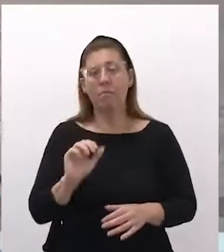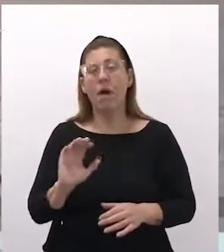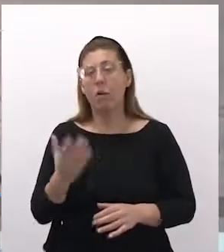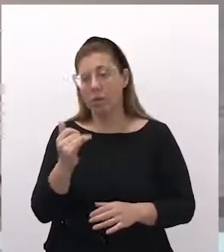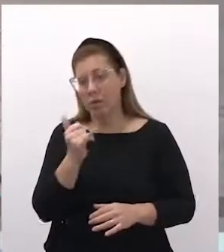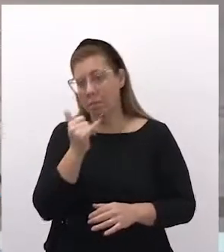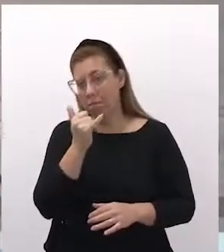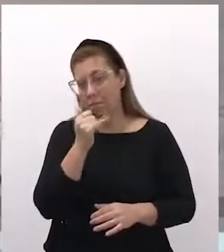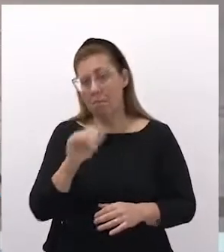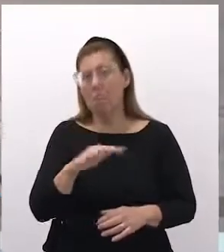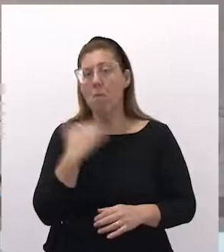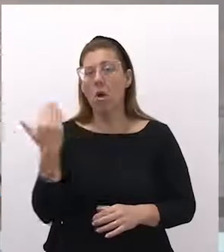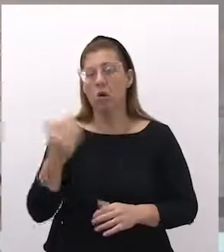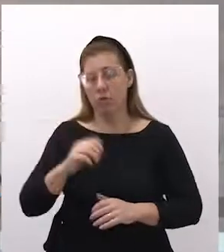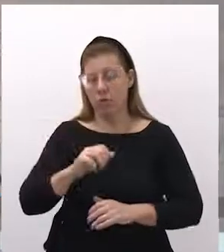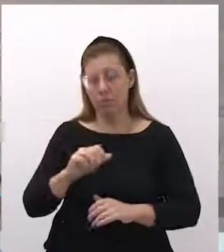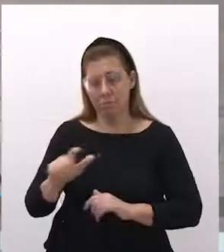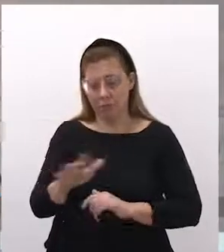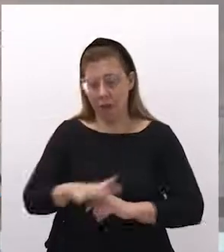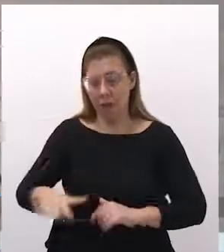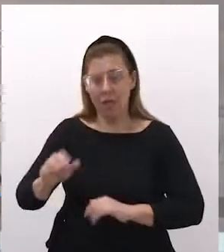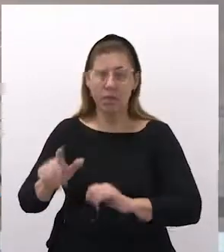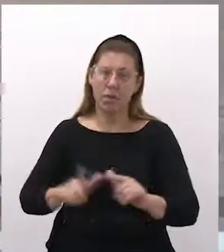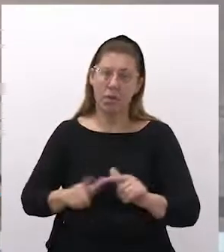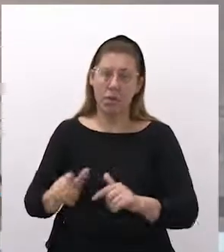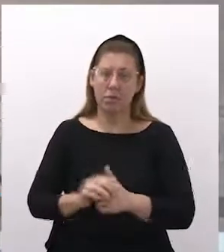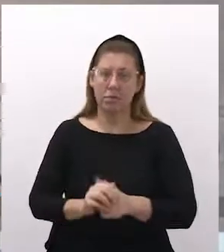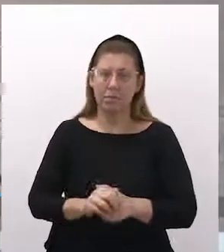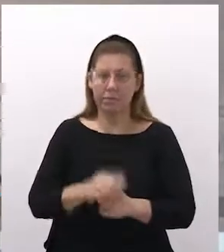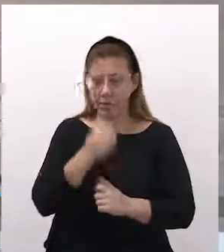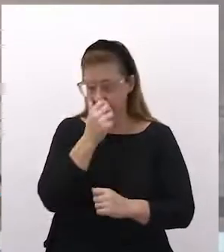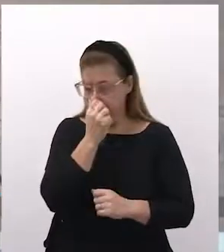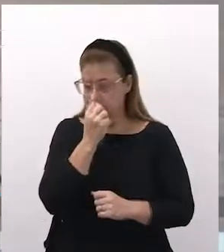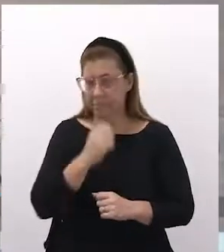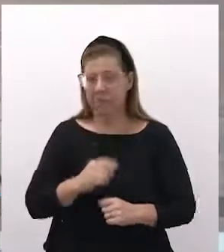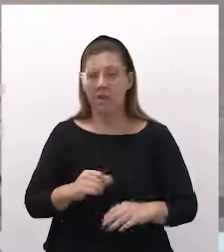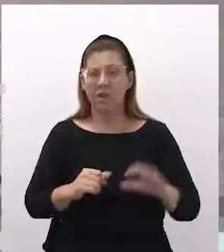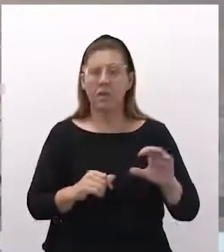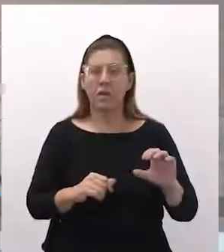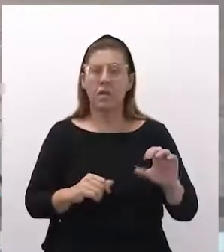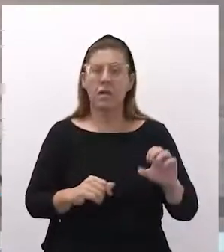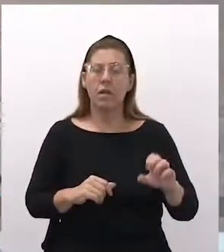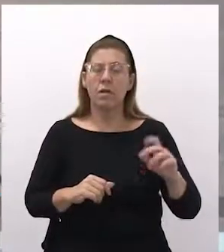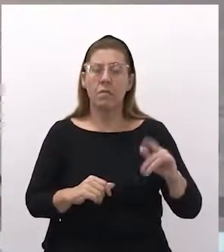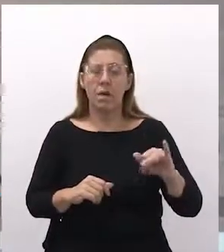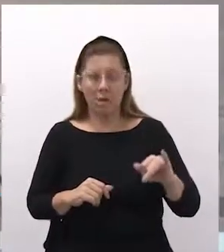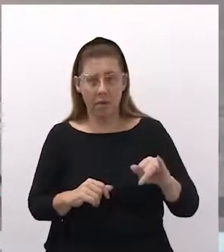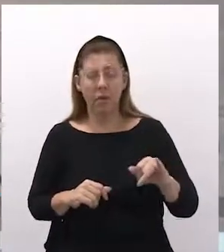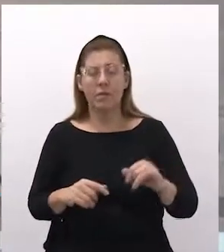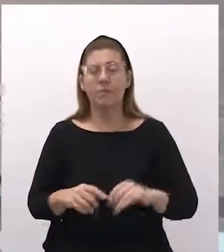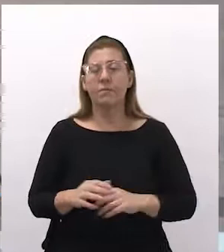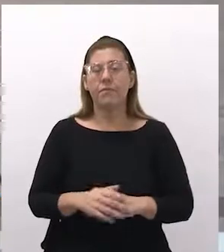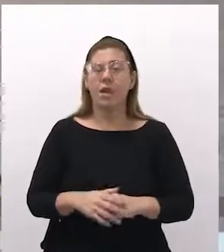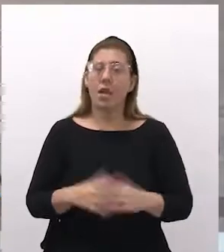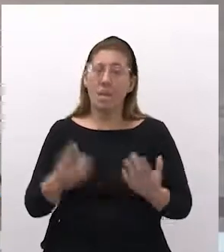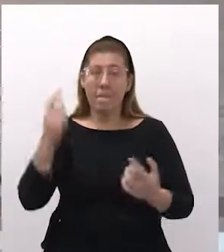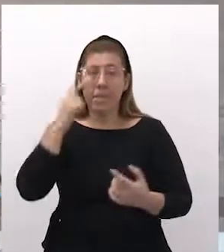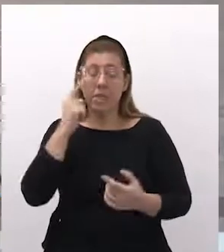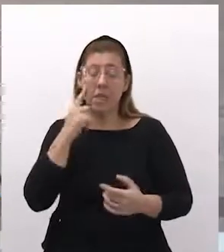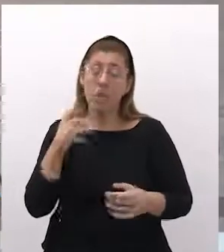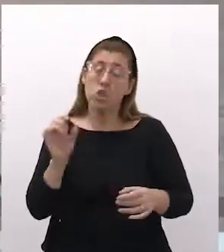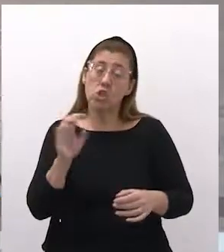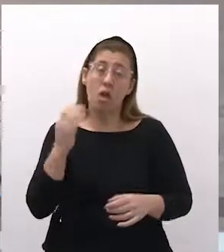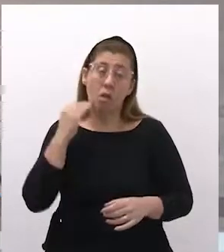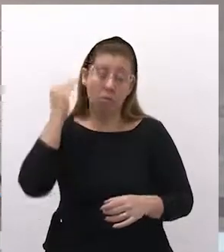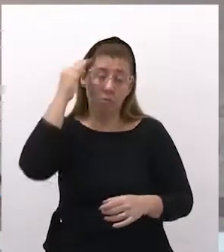assim, o ambiente de trabalho é muito violento. E os equipamentos de proteção, eles foram pensados para adultos. Então, assim, essa cultura